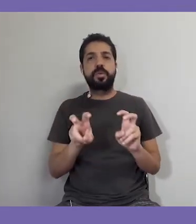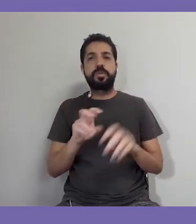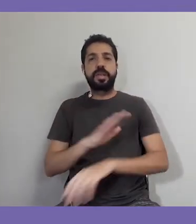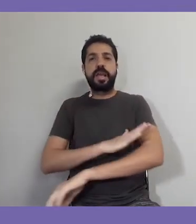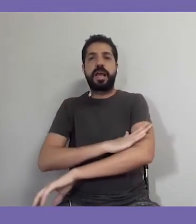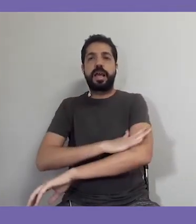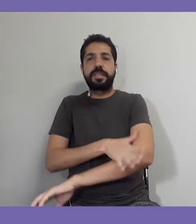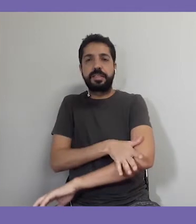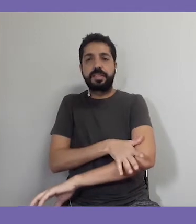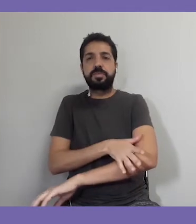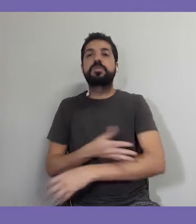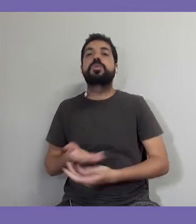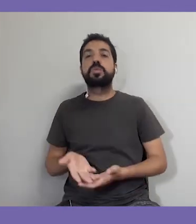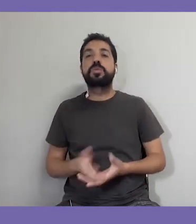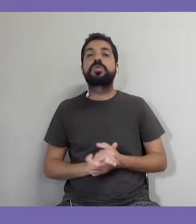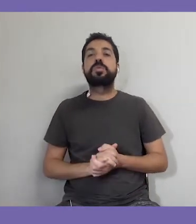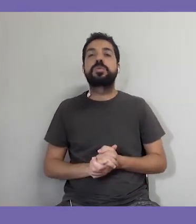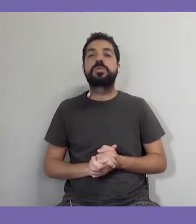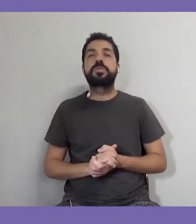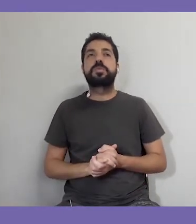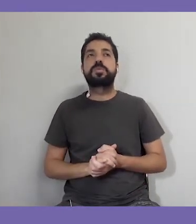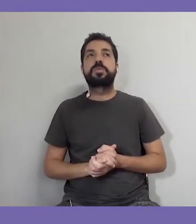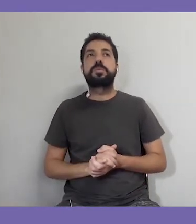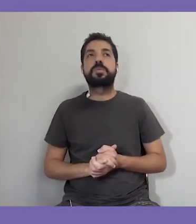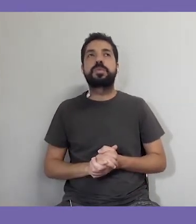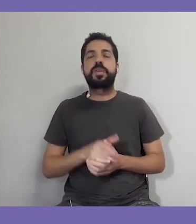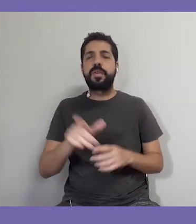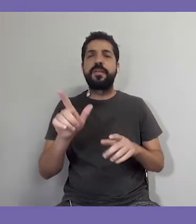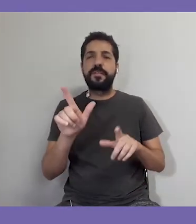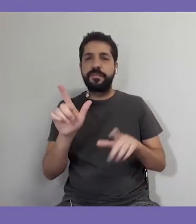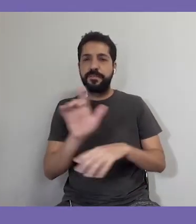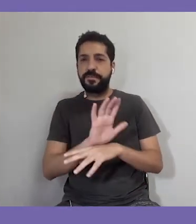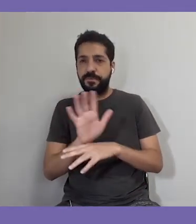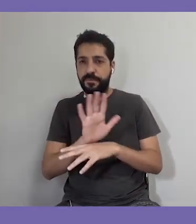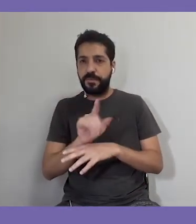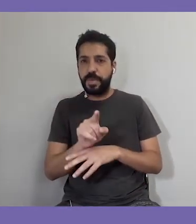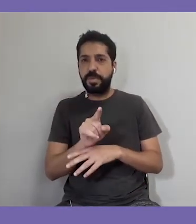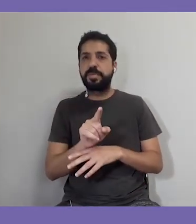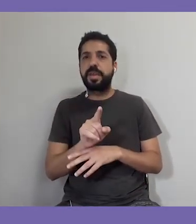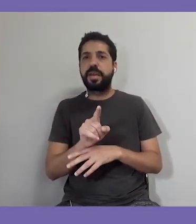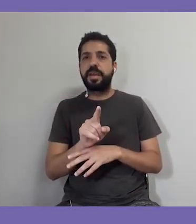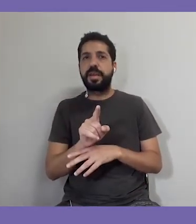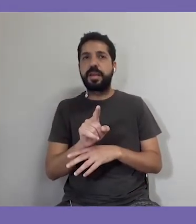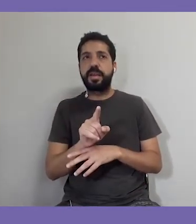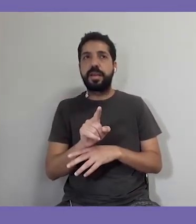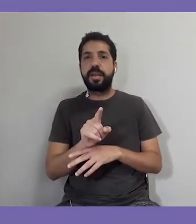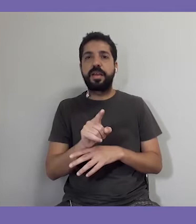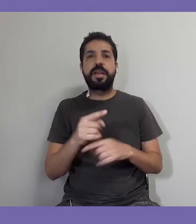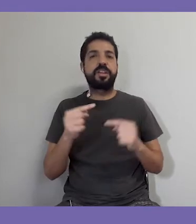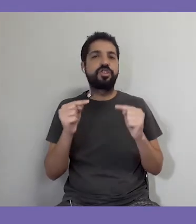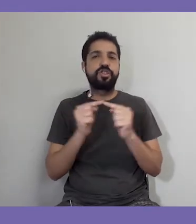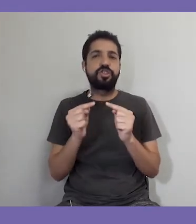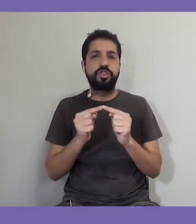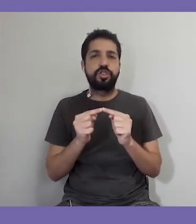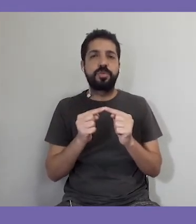sobre racismo e o, pelo filme ser um filme carta, né, uma carta aos